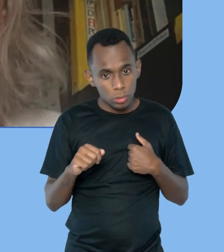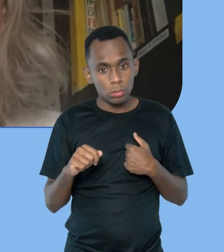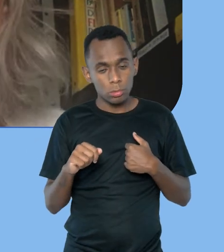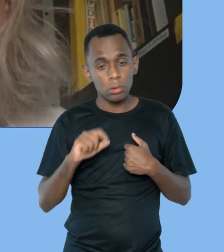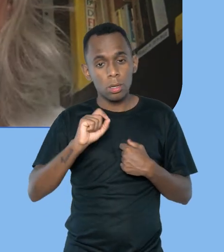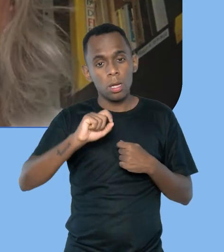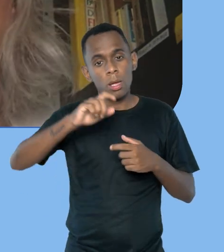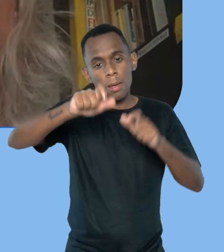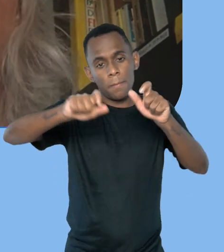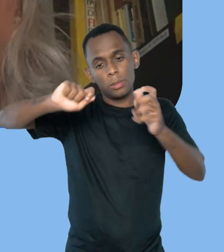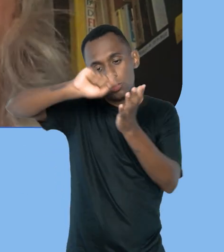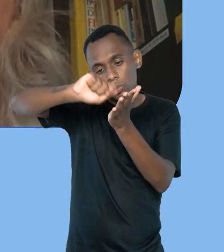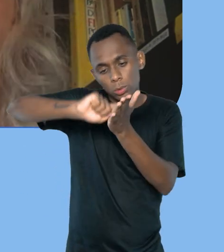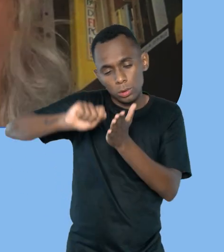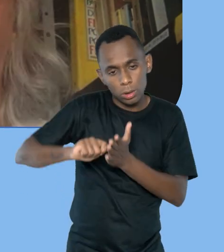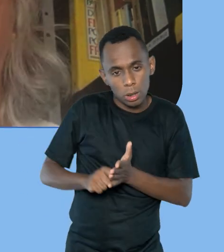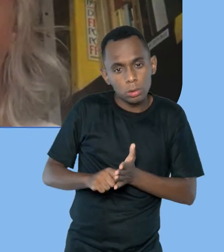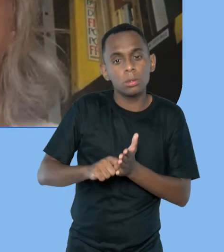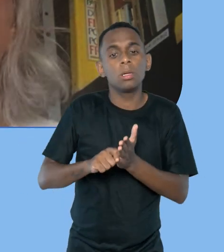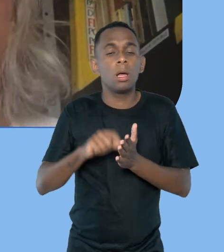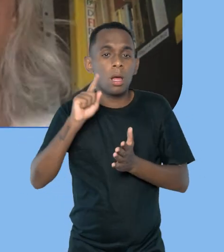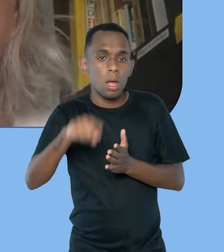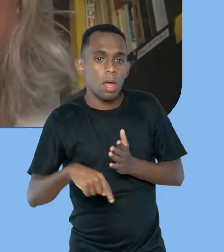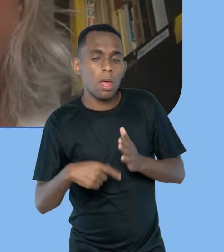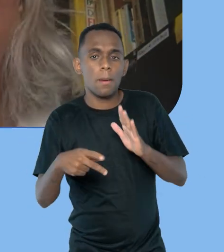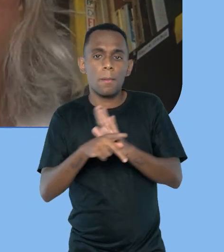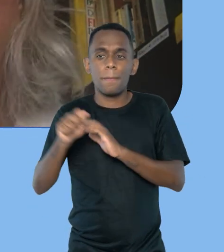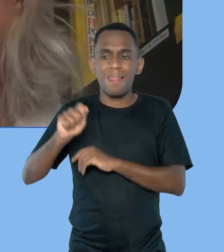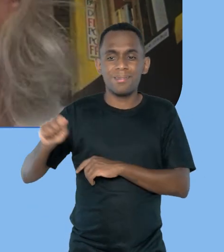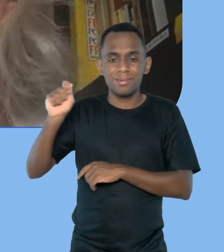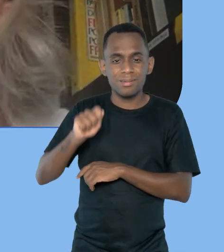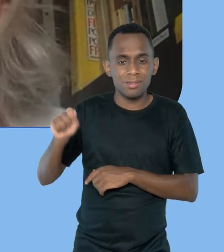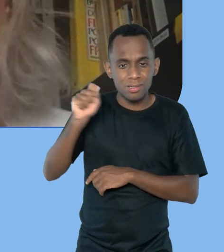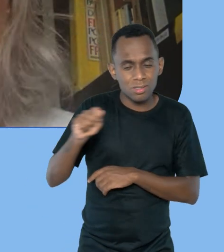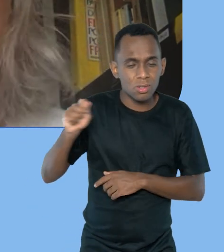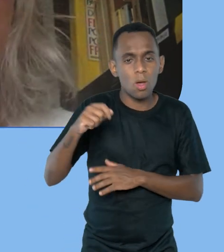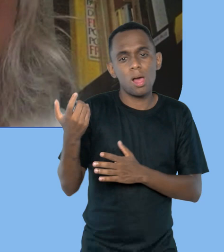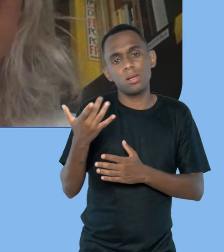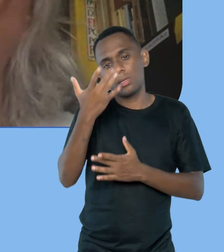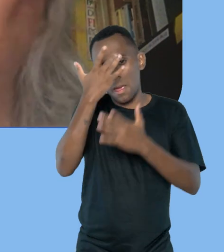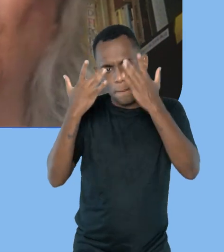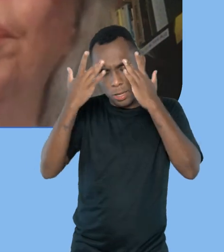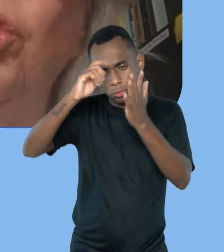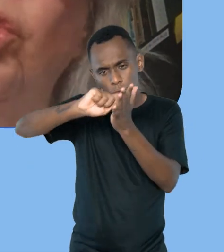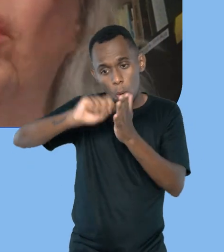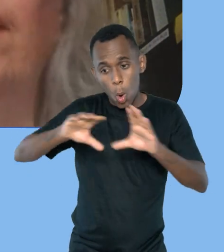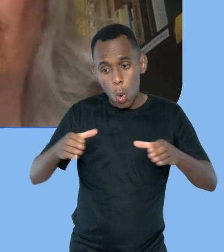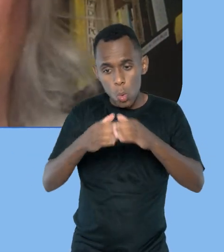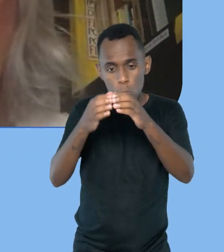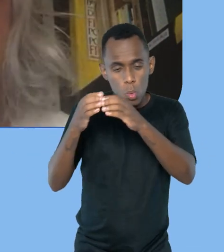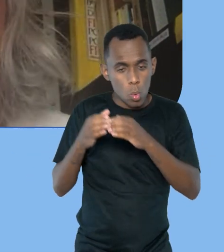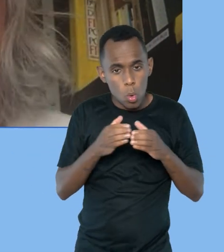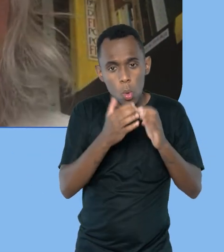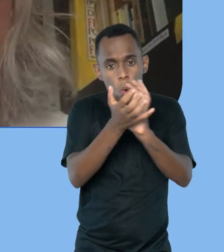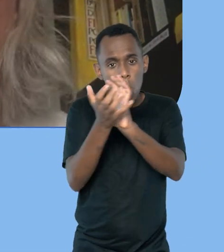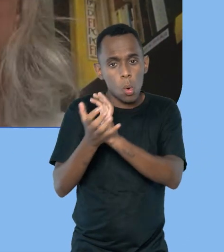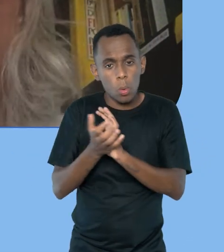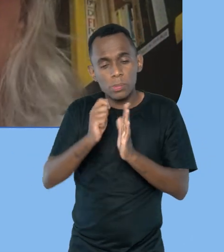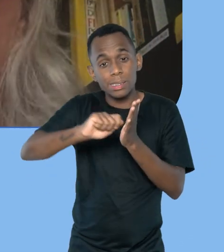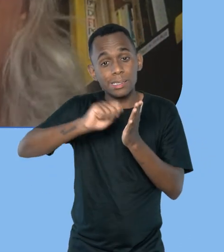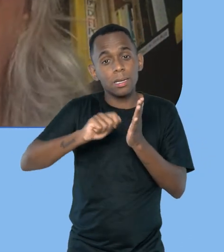os escritores, as associações de escritores, os grupos, os coletivos de